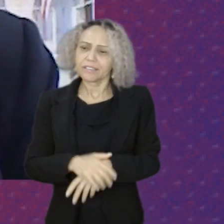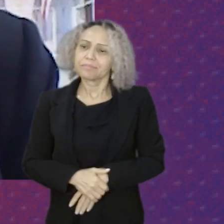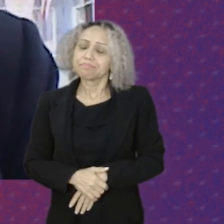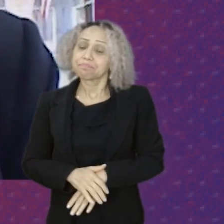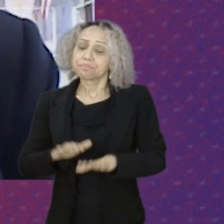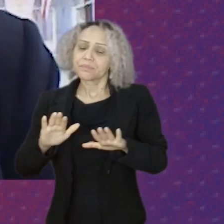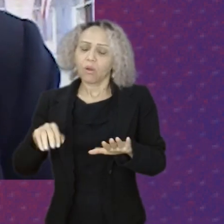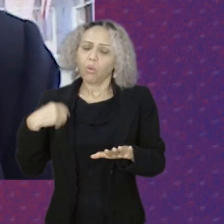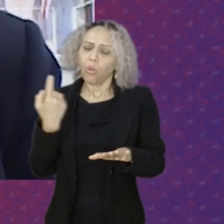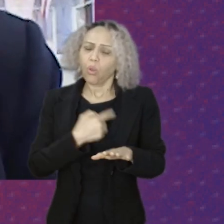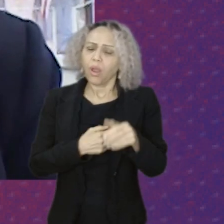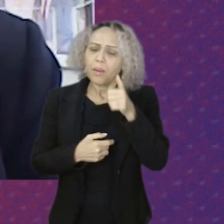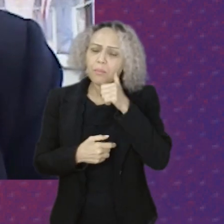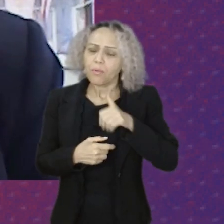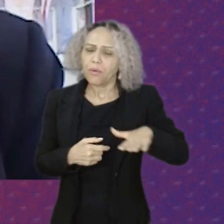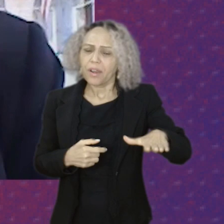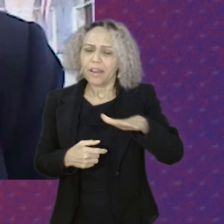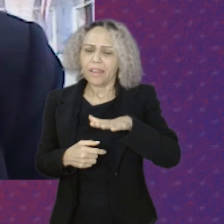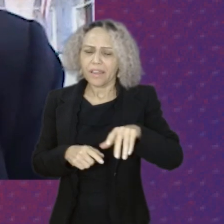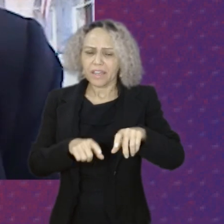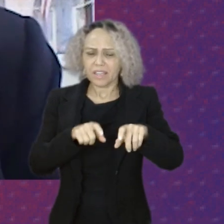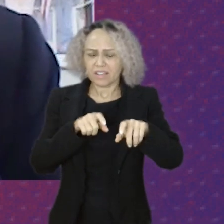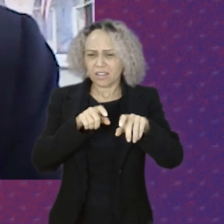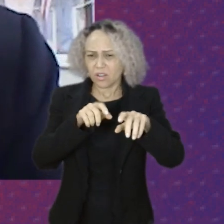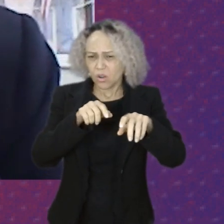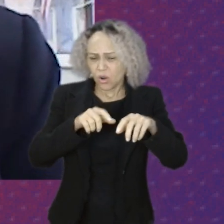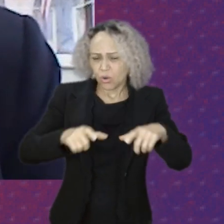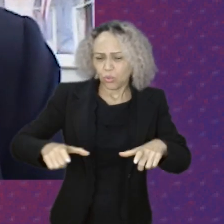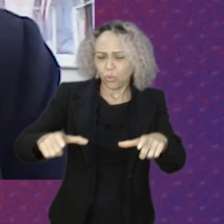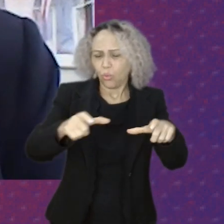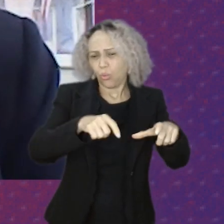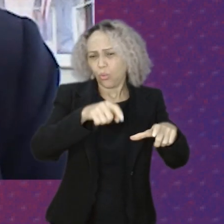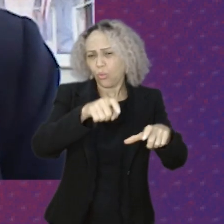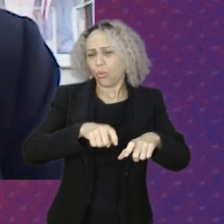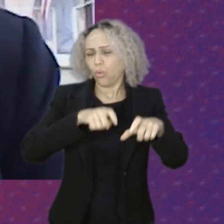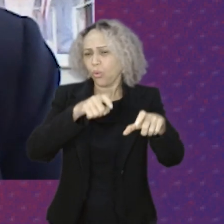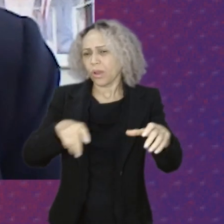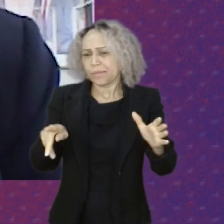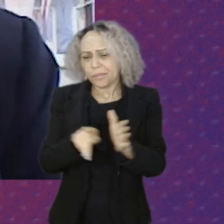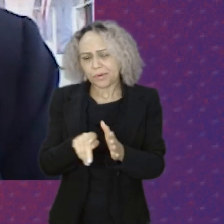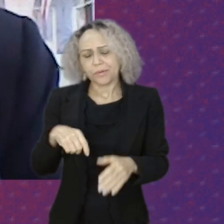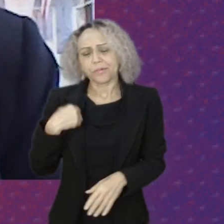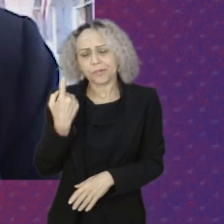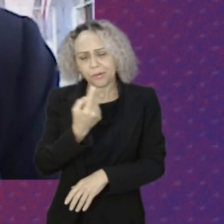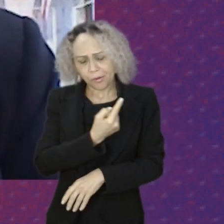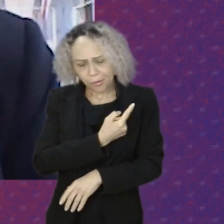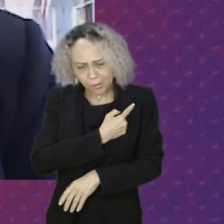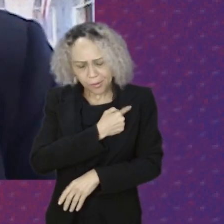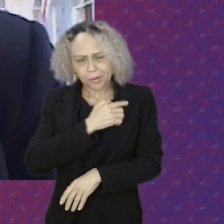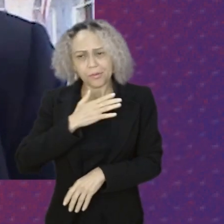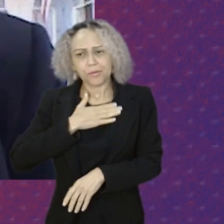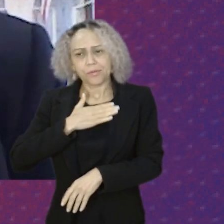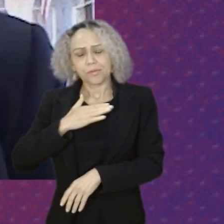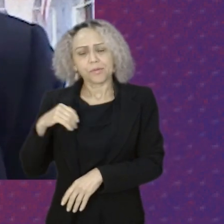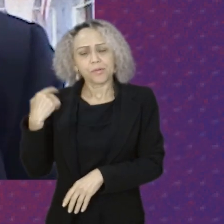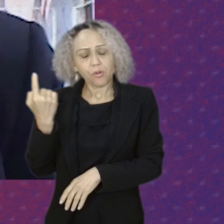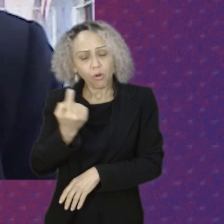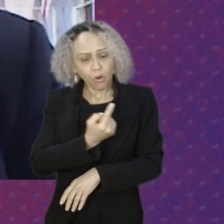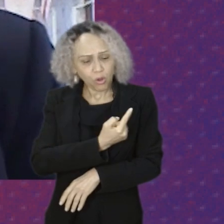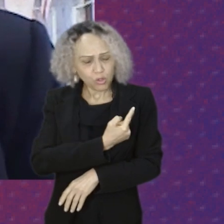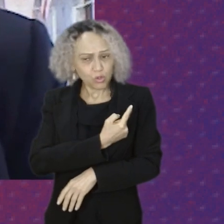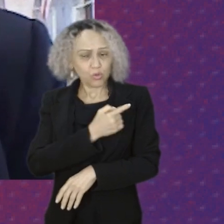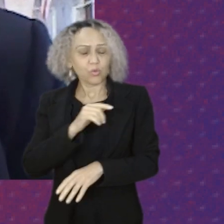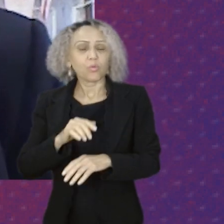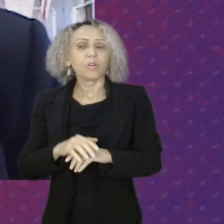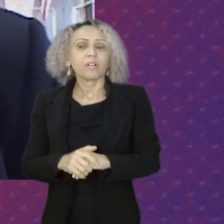nós mulheres no território nosso, né, pela terra, ela tem um ponto mais